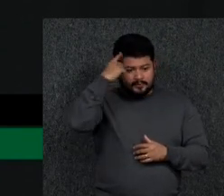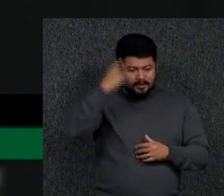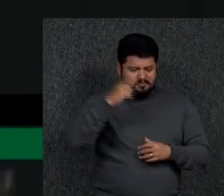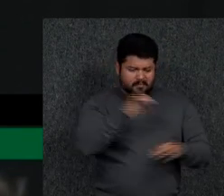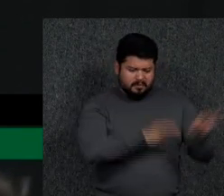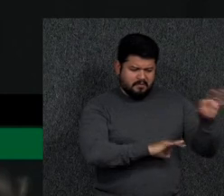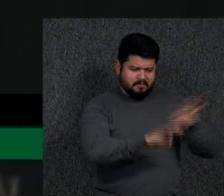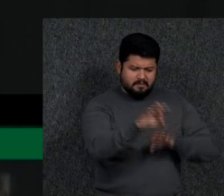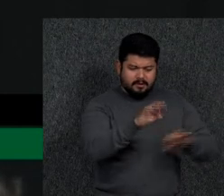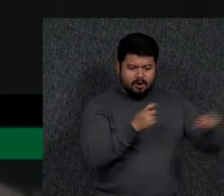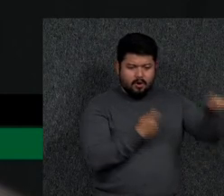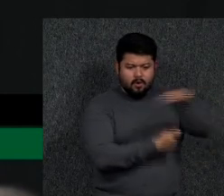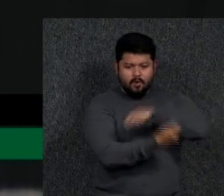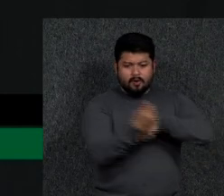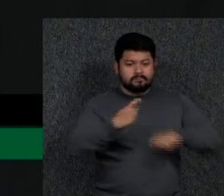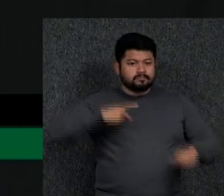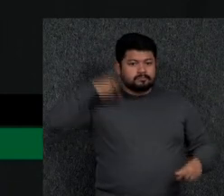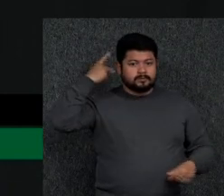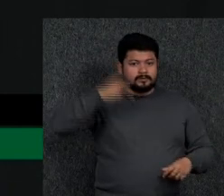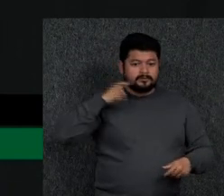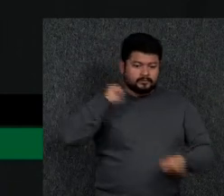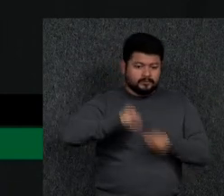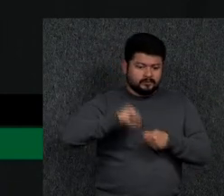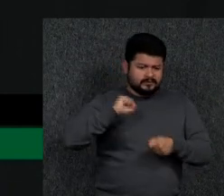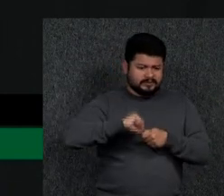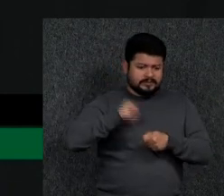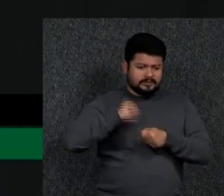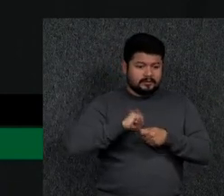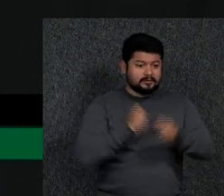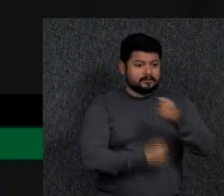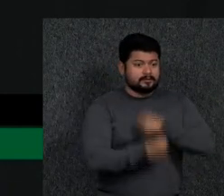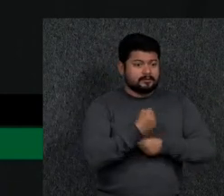tudo, da moeda, da credibilidade nacional